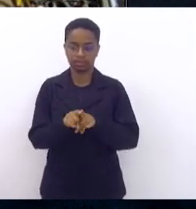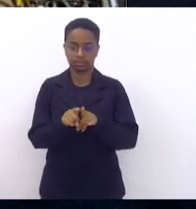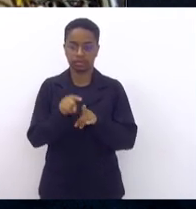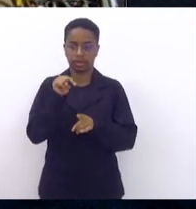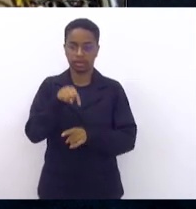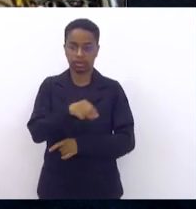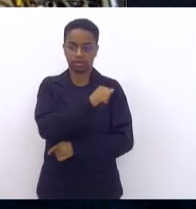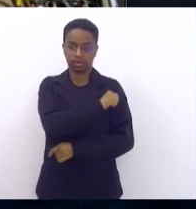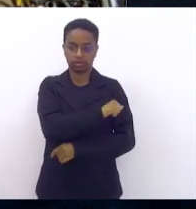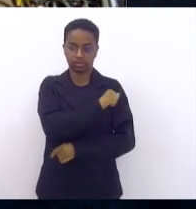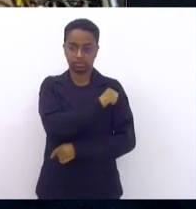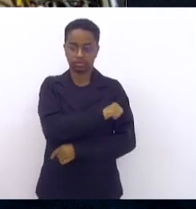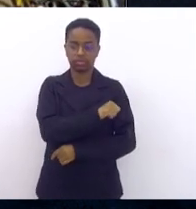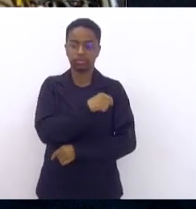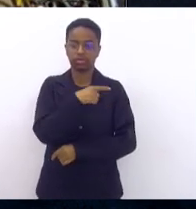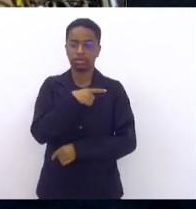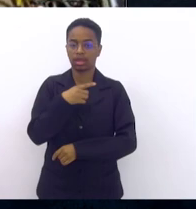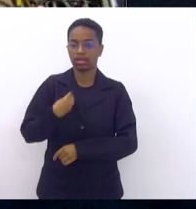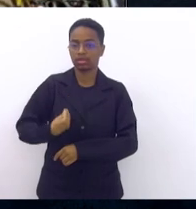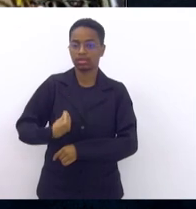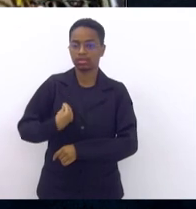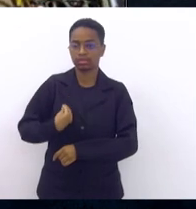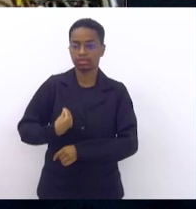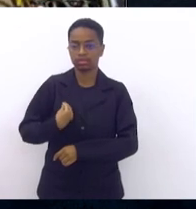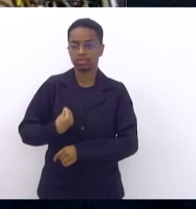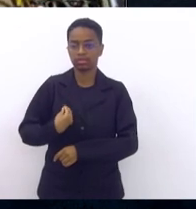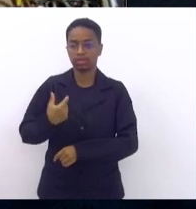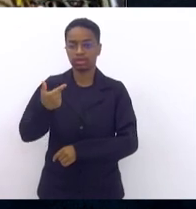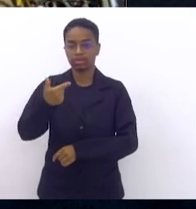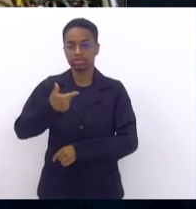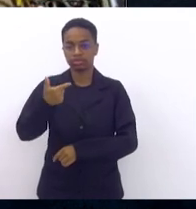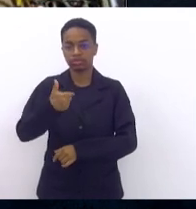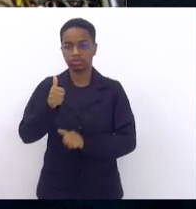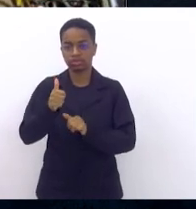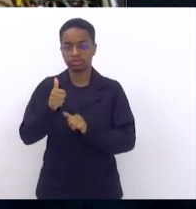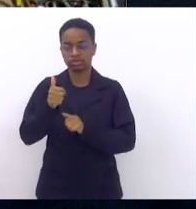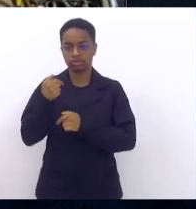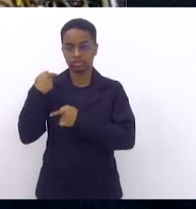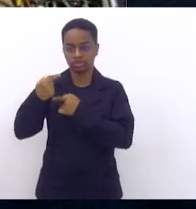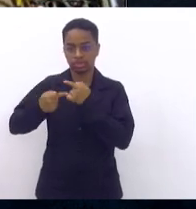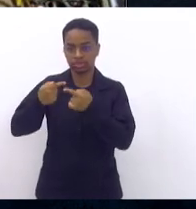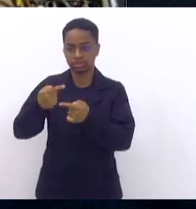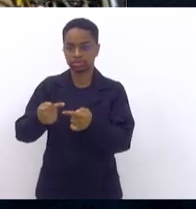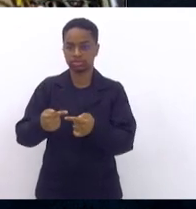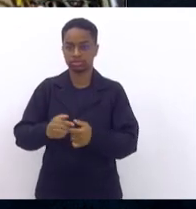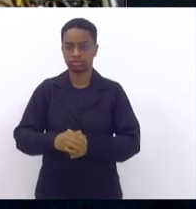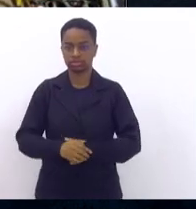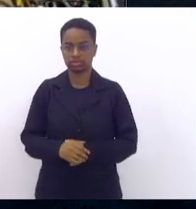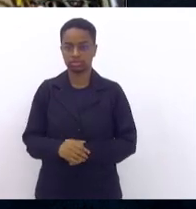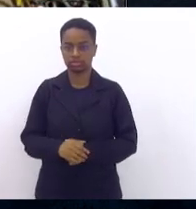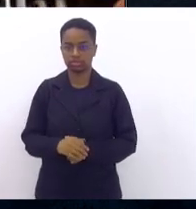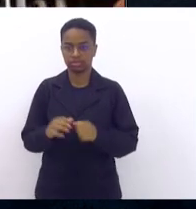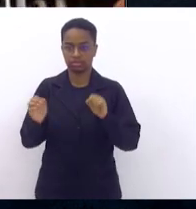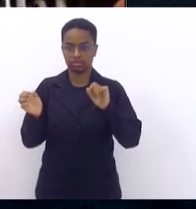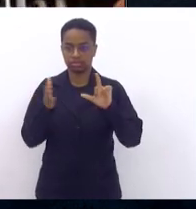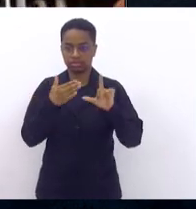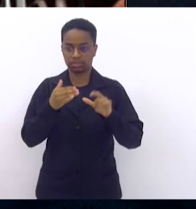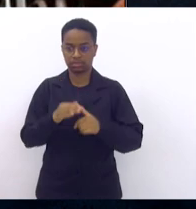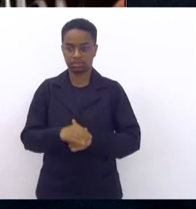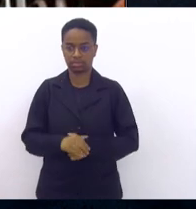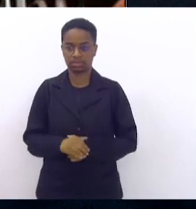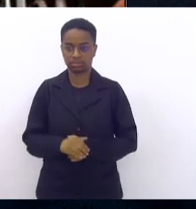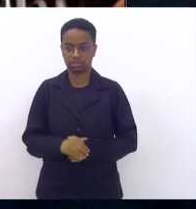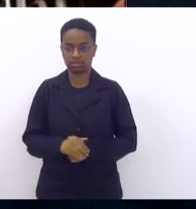Nós também temos a presença da segunda geração no próximo slide por favor